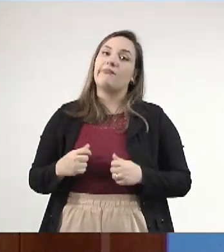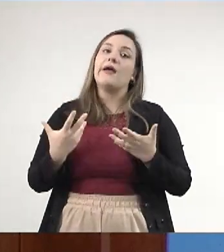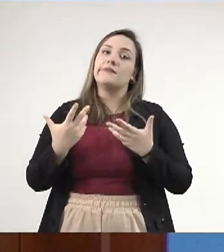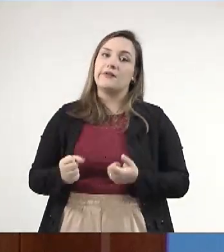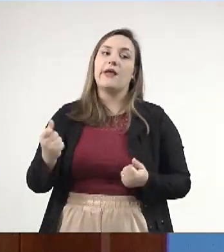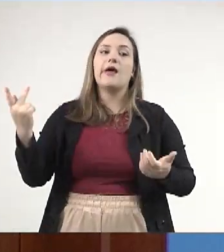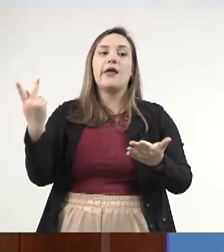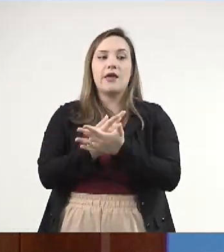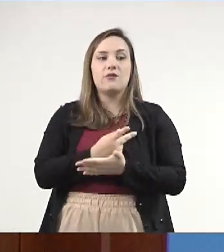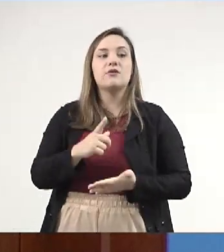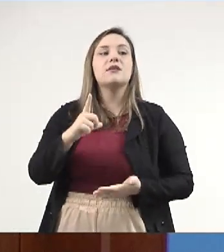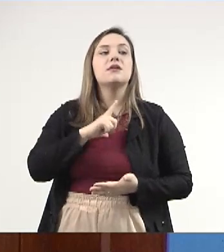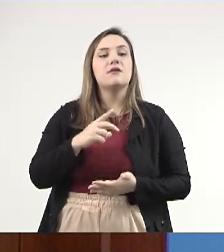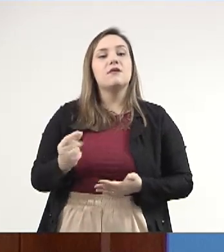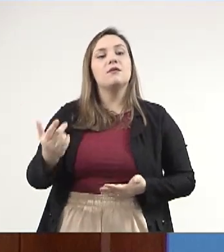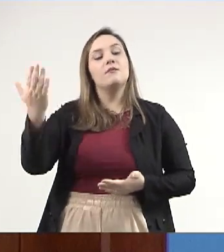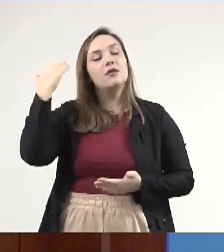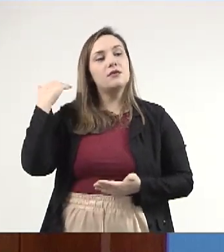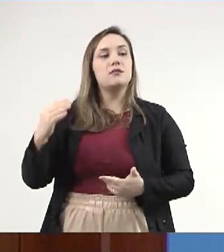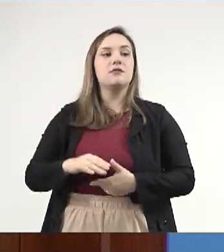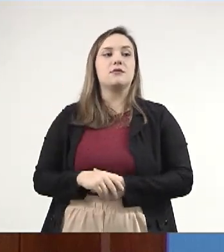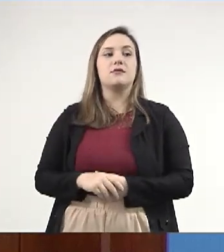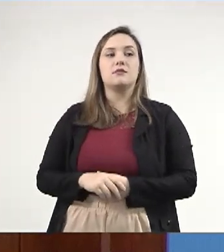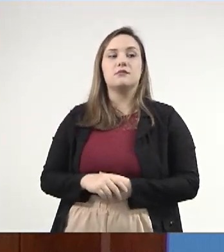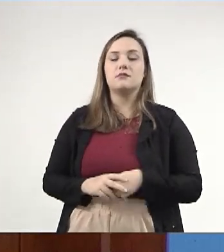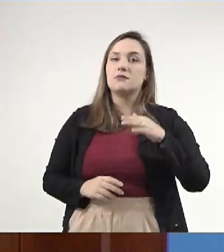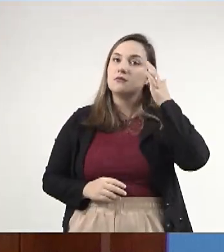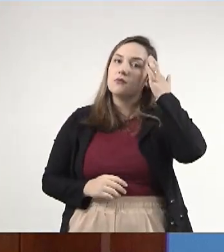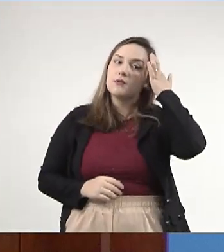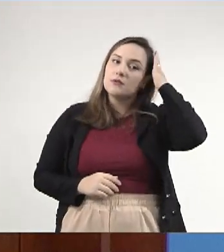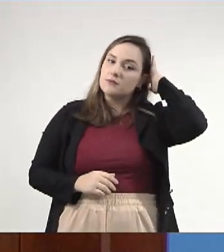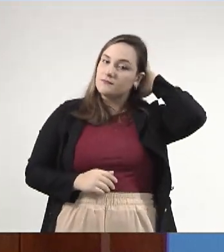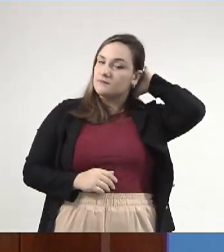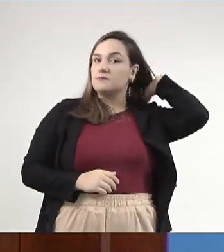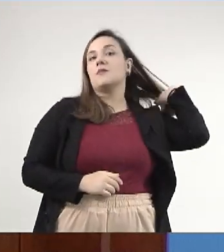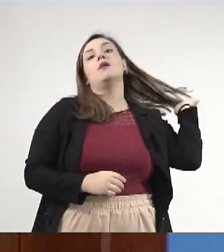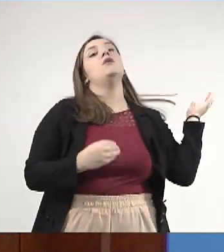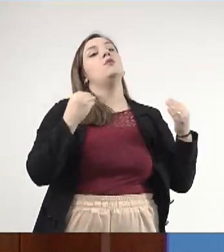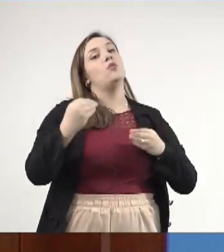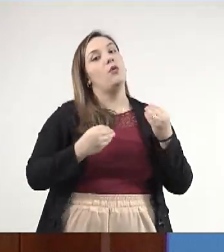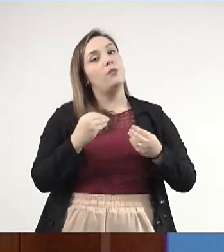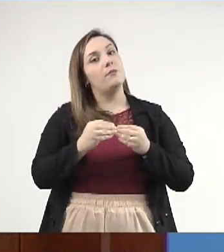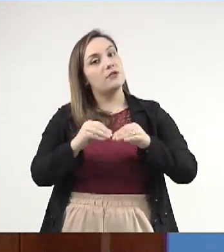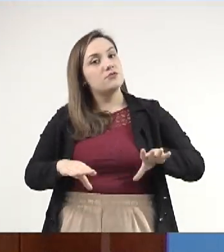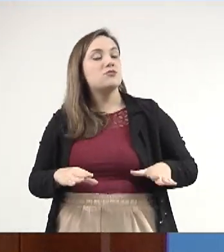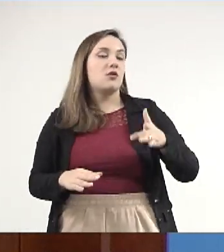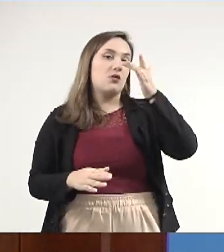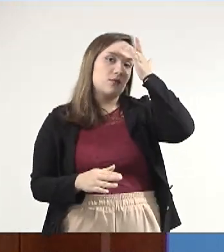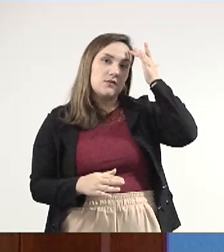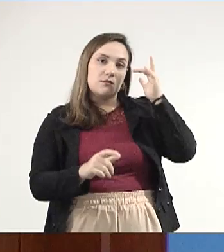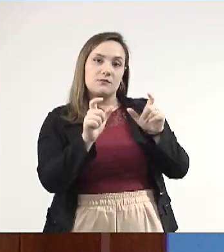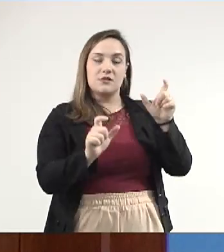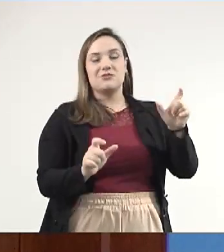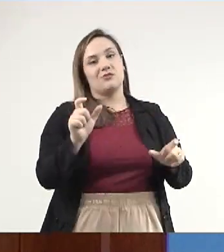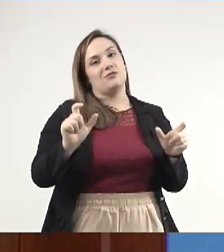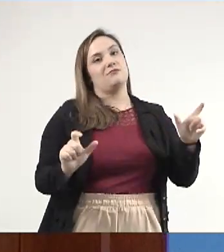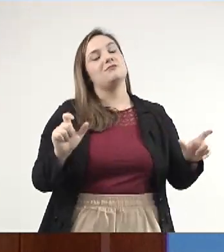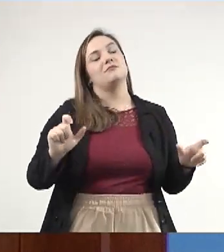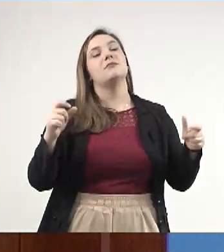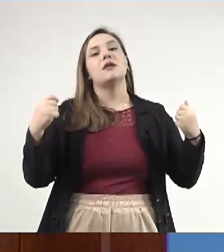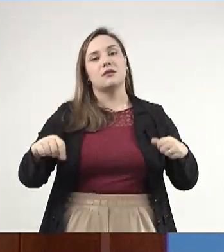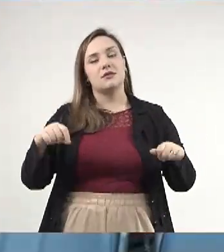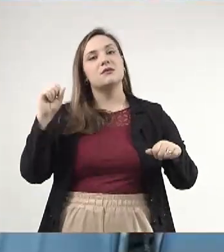cometidos no passado e as pessoas que foram atingidas, né, por esses erros, elas precisam ser